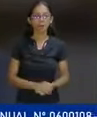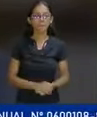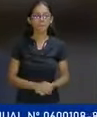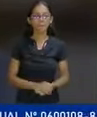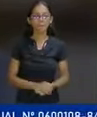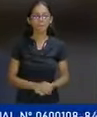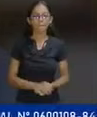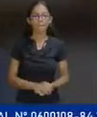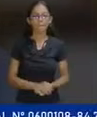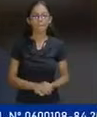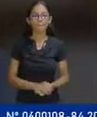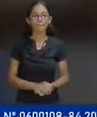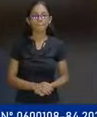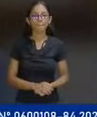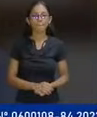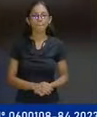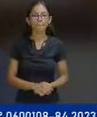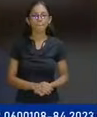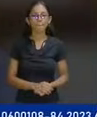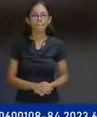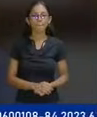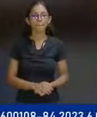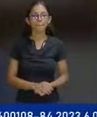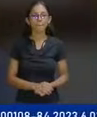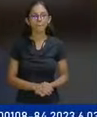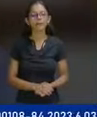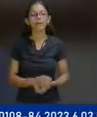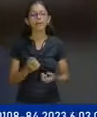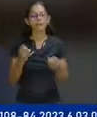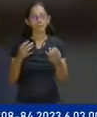anuais. Número do processo